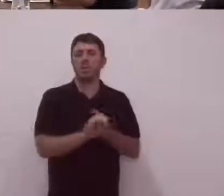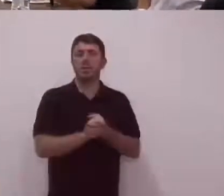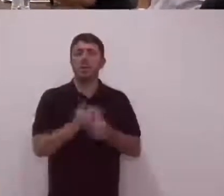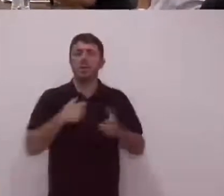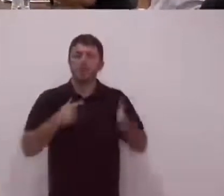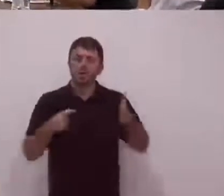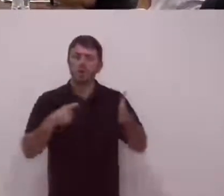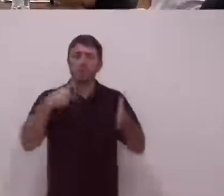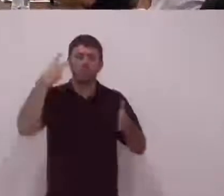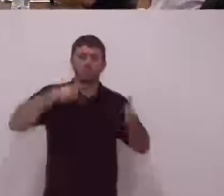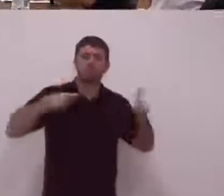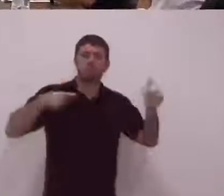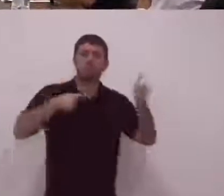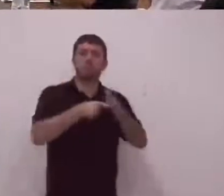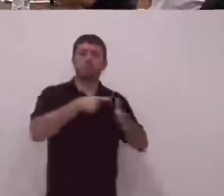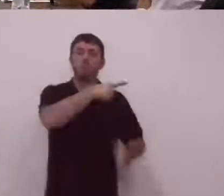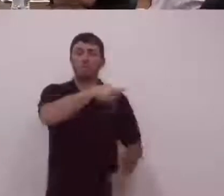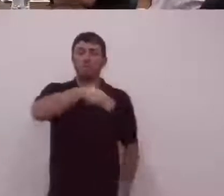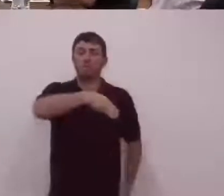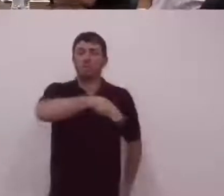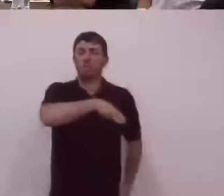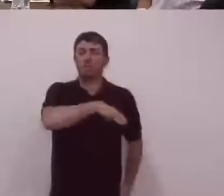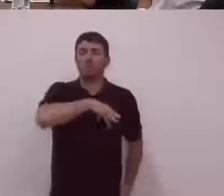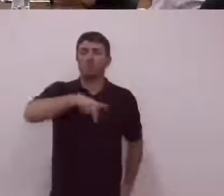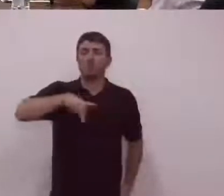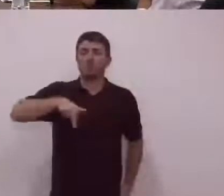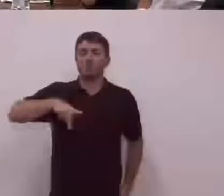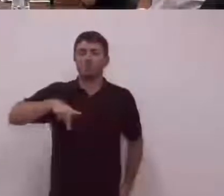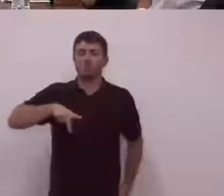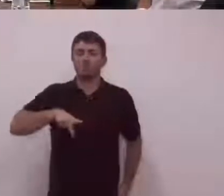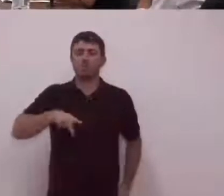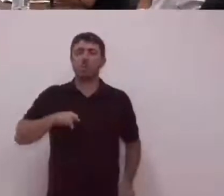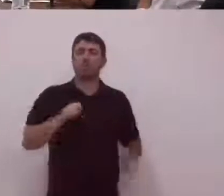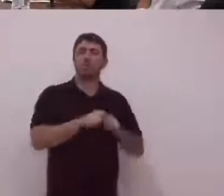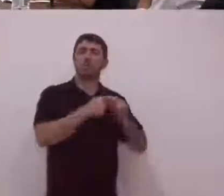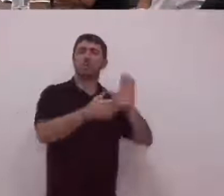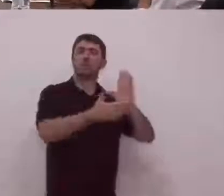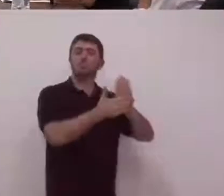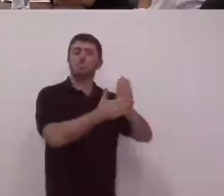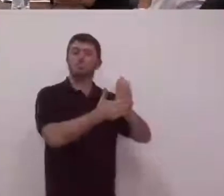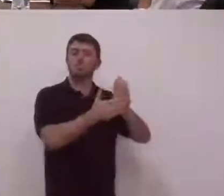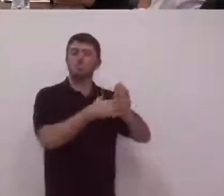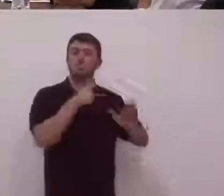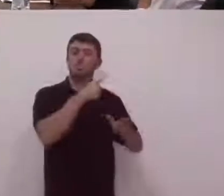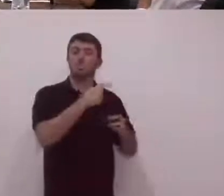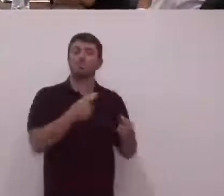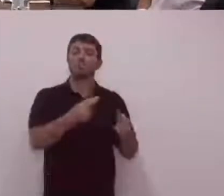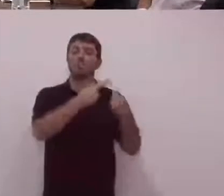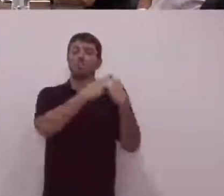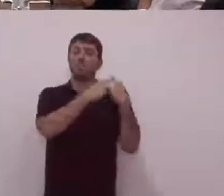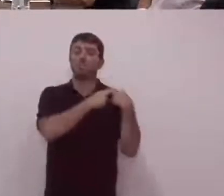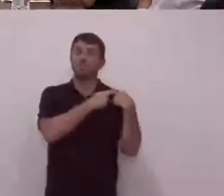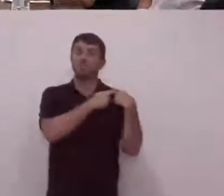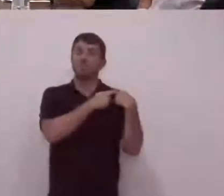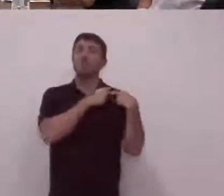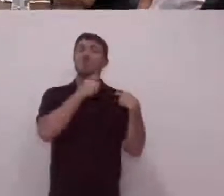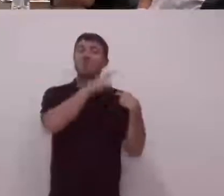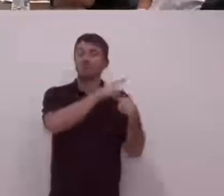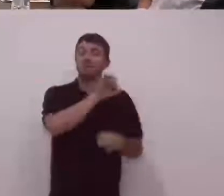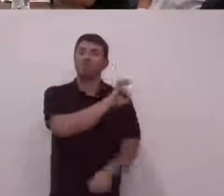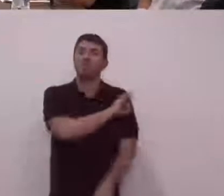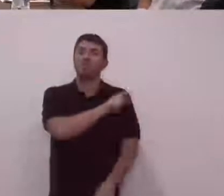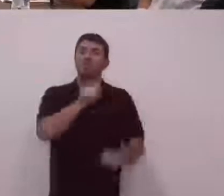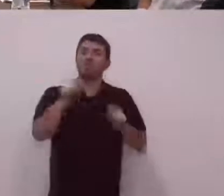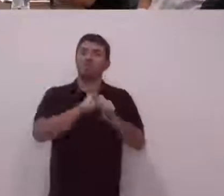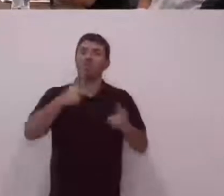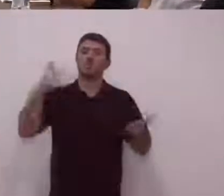Público, foi proposta ação civil pública de responsabilização por ato de improbidade administrativa, com